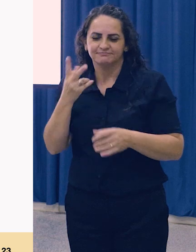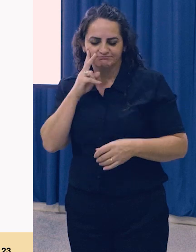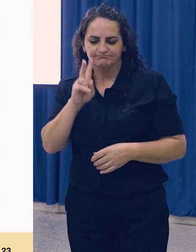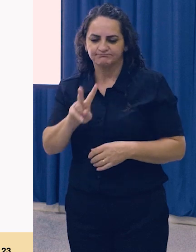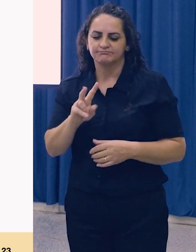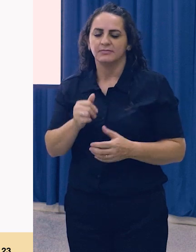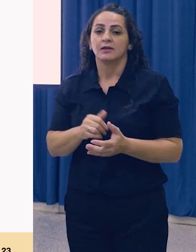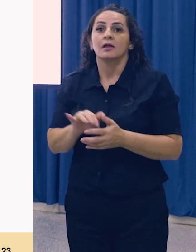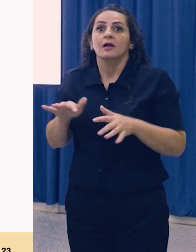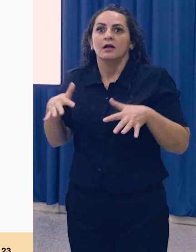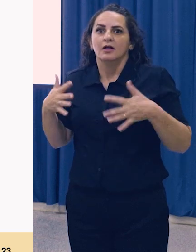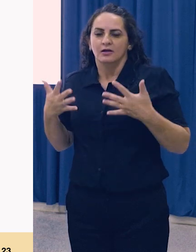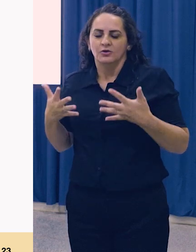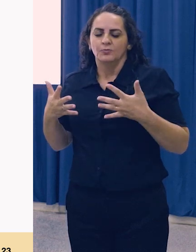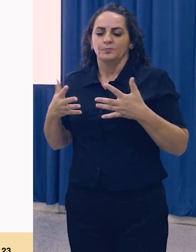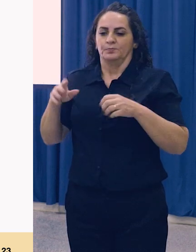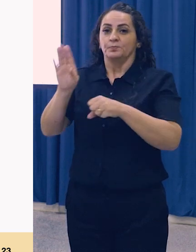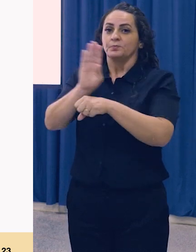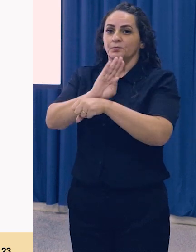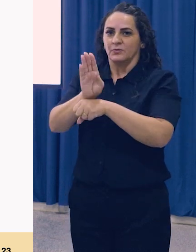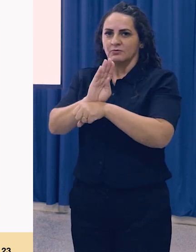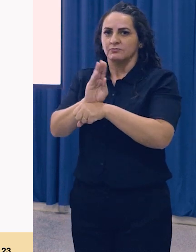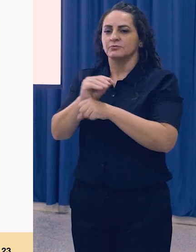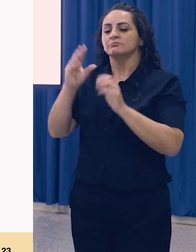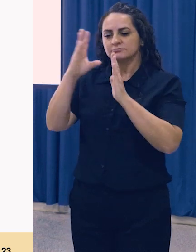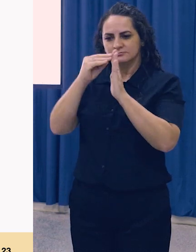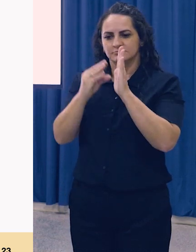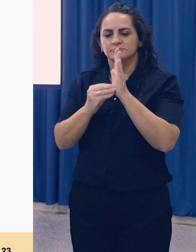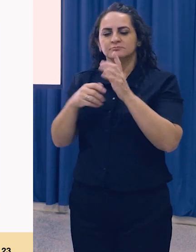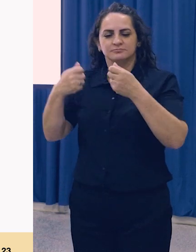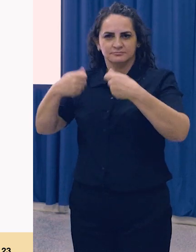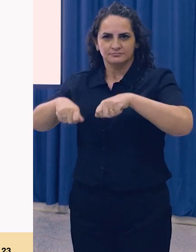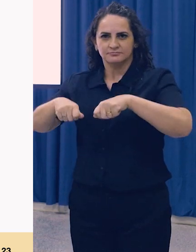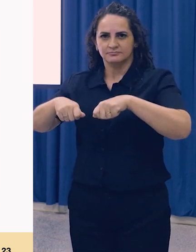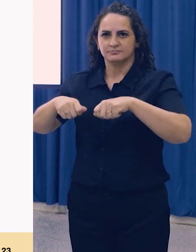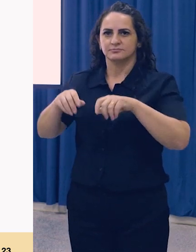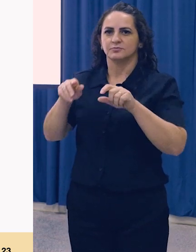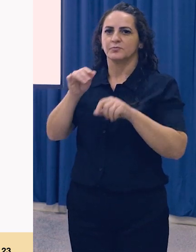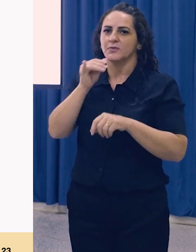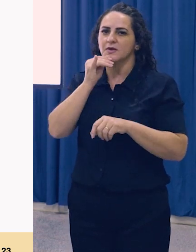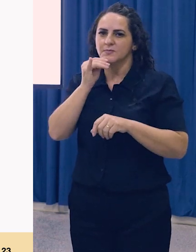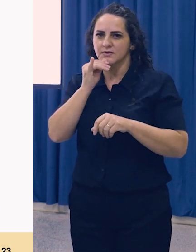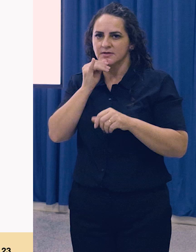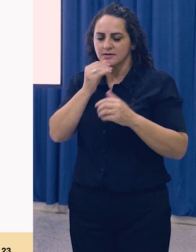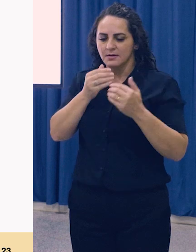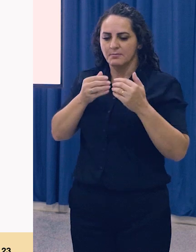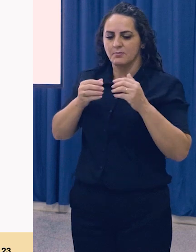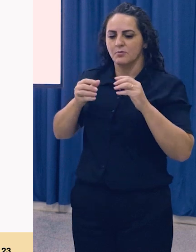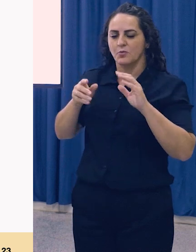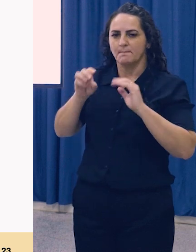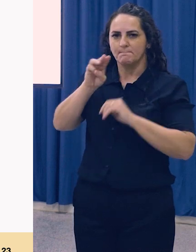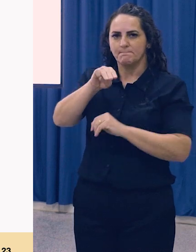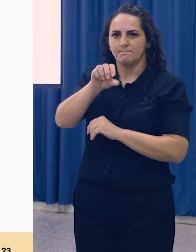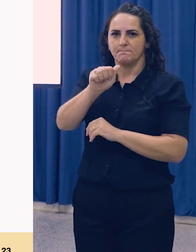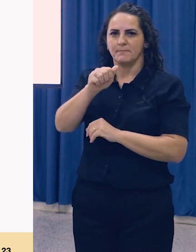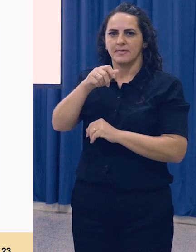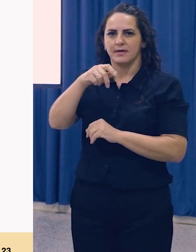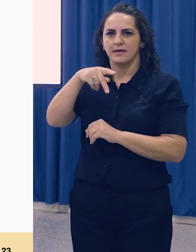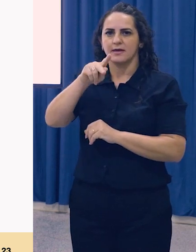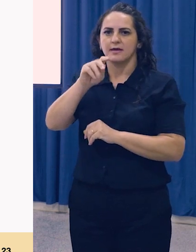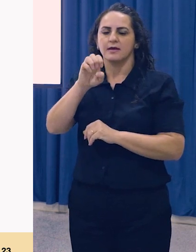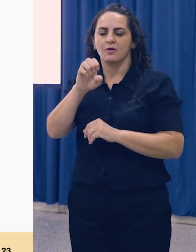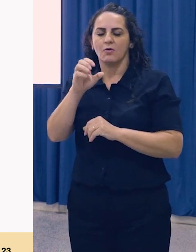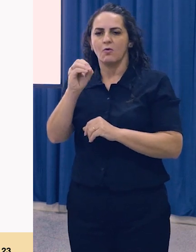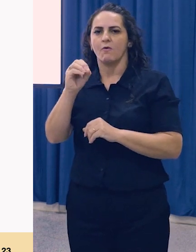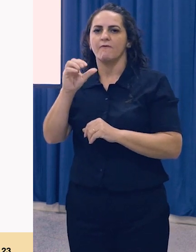gente pode produzir alguns tipos de conteúdo. Por exemplo, o making of, que são bastidores, né, gravações dos bastidores